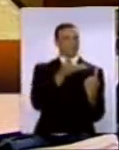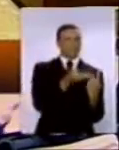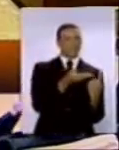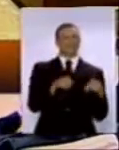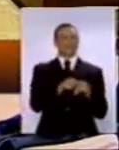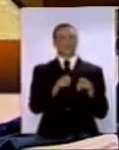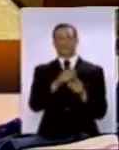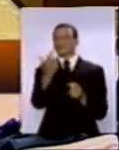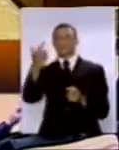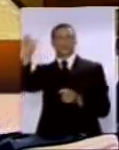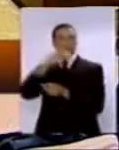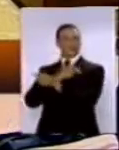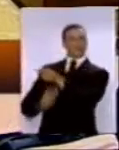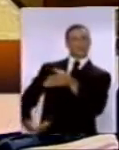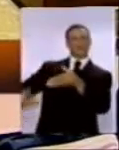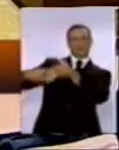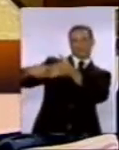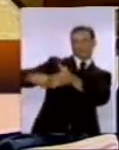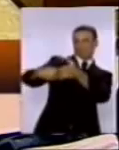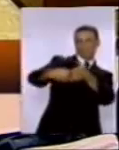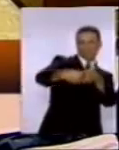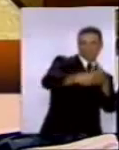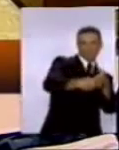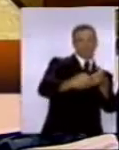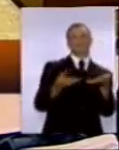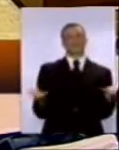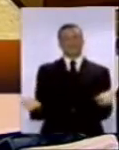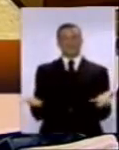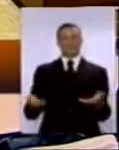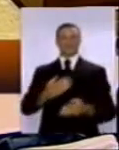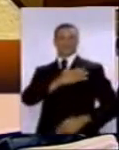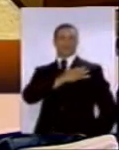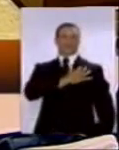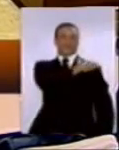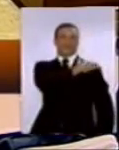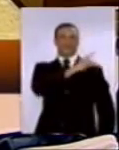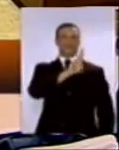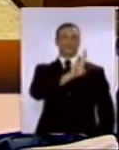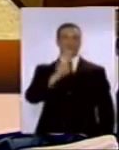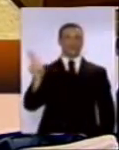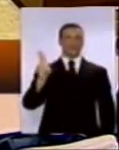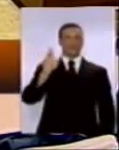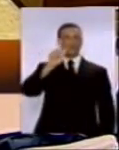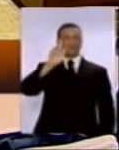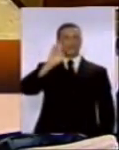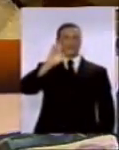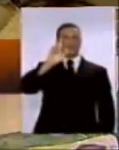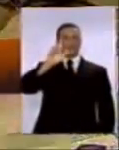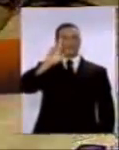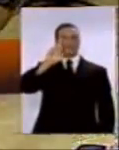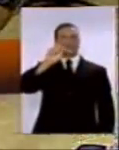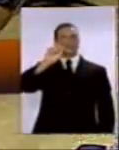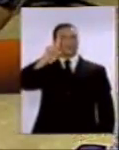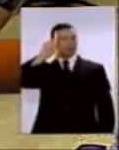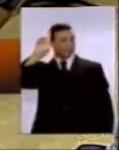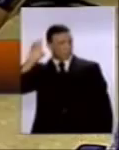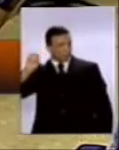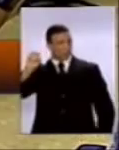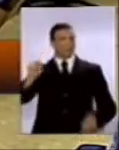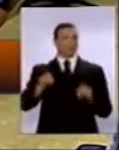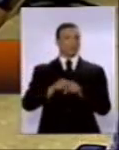conselheiros do conselho nacional de justiça general joaquim brandão júnior representando o comandante do exército